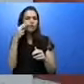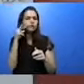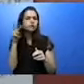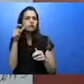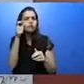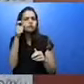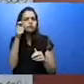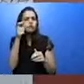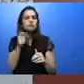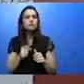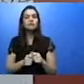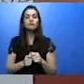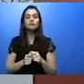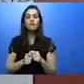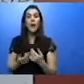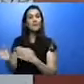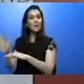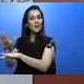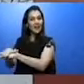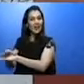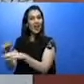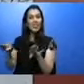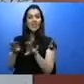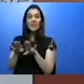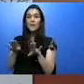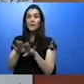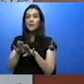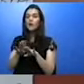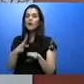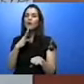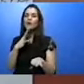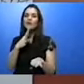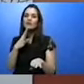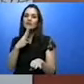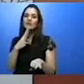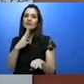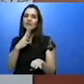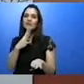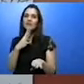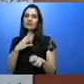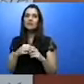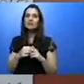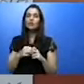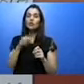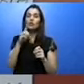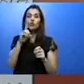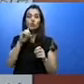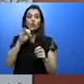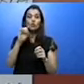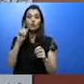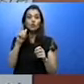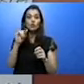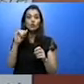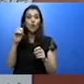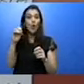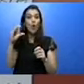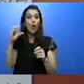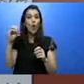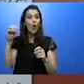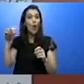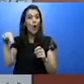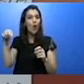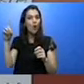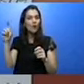Mona Lisa, também conhecida como La Gioconda, é a mais notável e